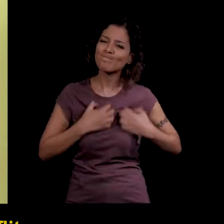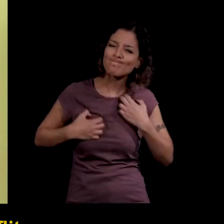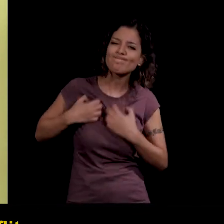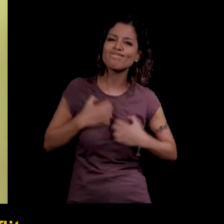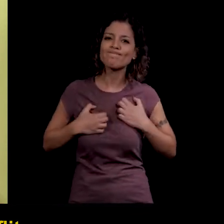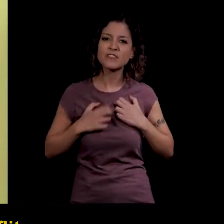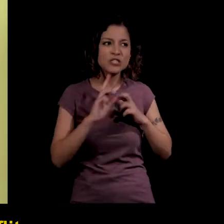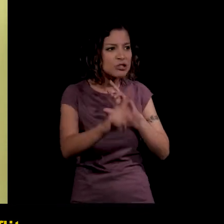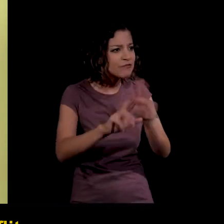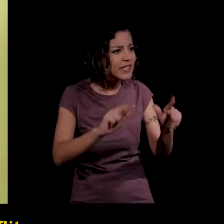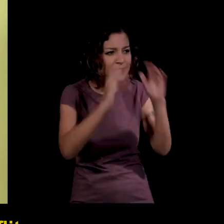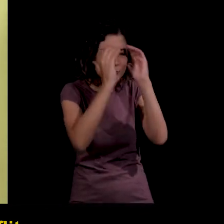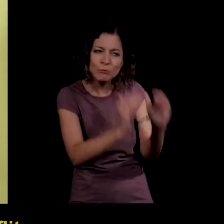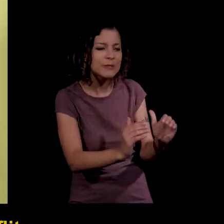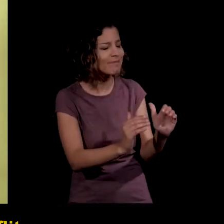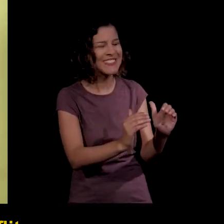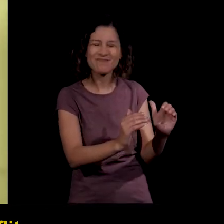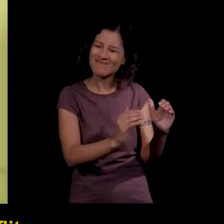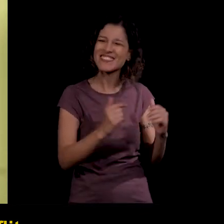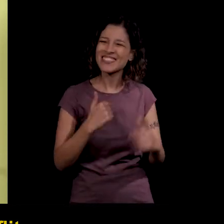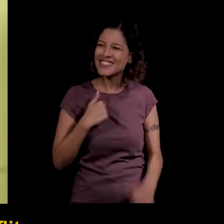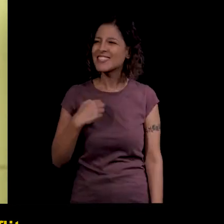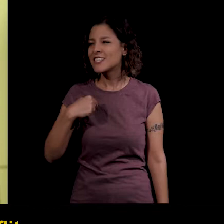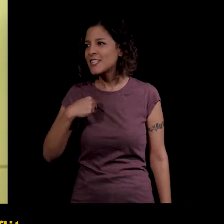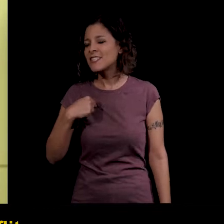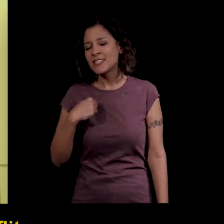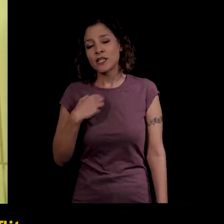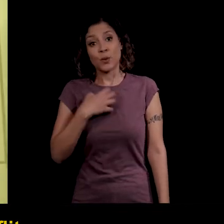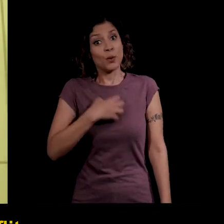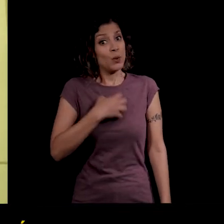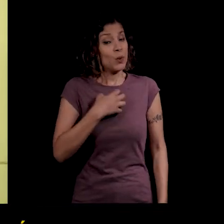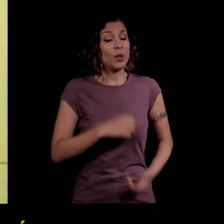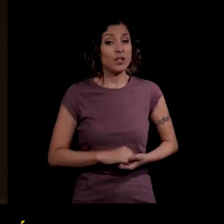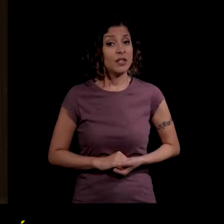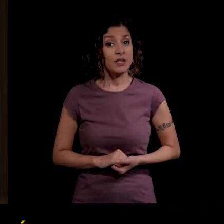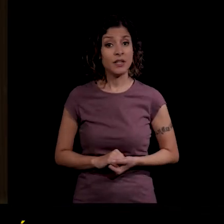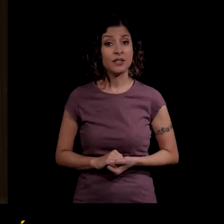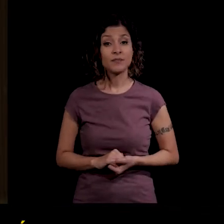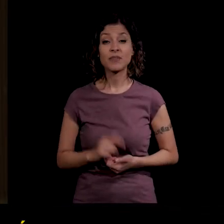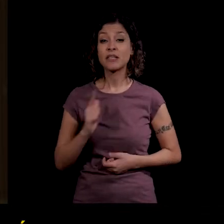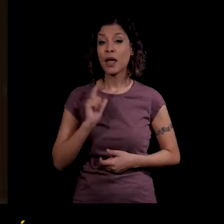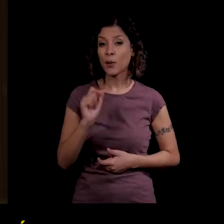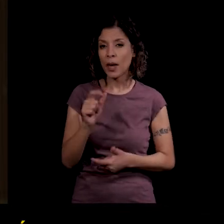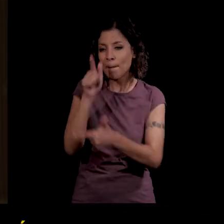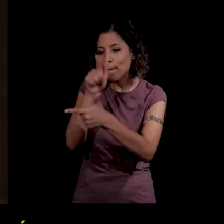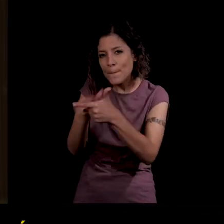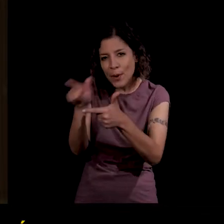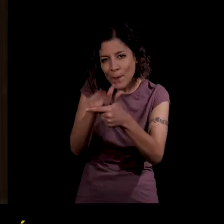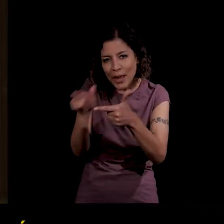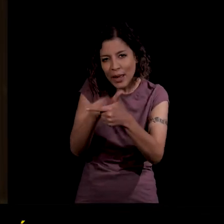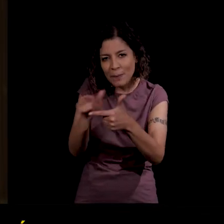respeito também às diferenças, né, de cada um, assim, também me deixa aflita. E a gente tem muita distração para